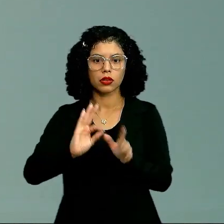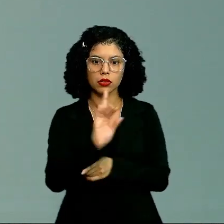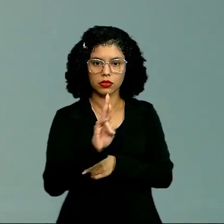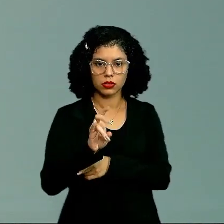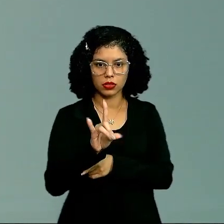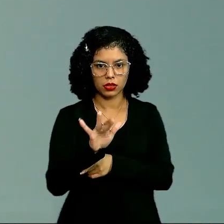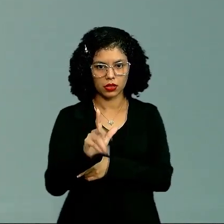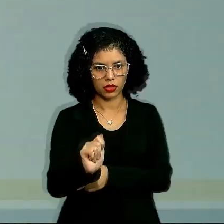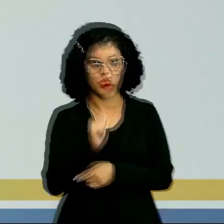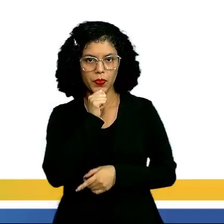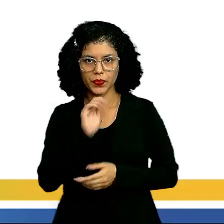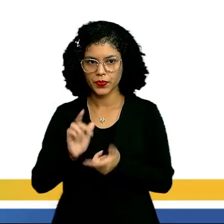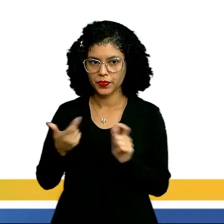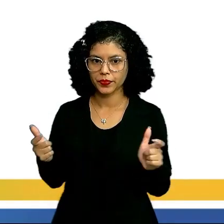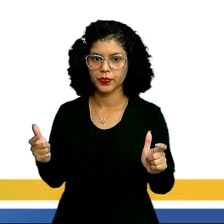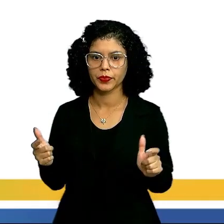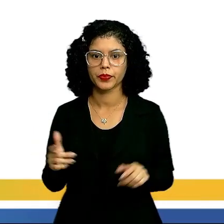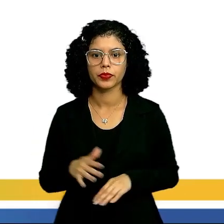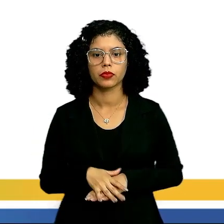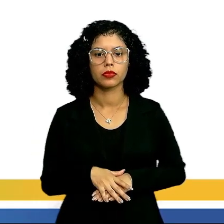circulação maior, tá?